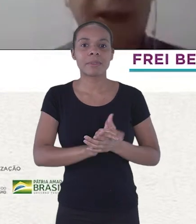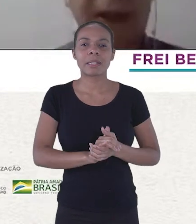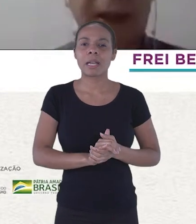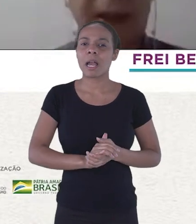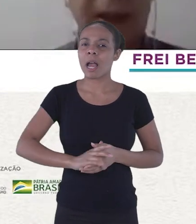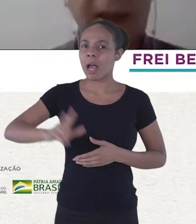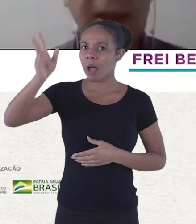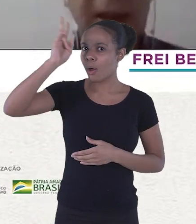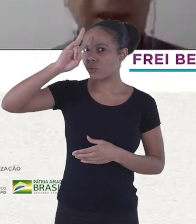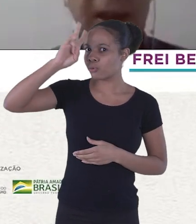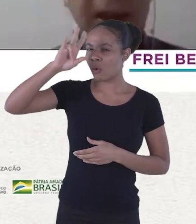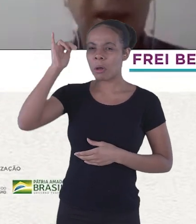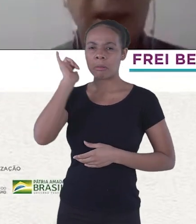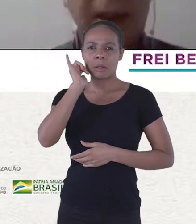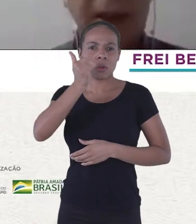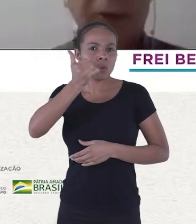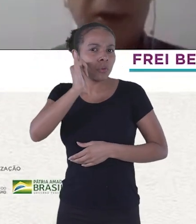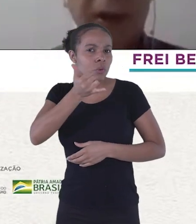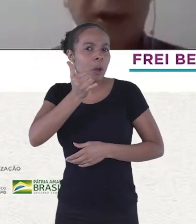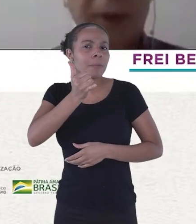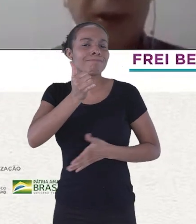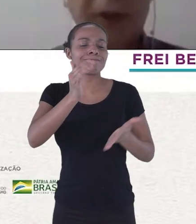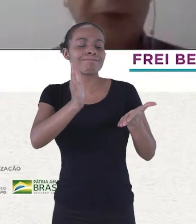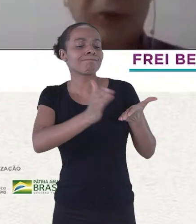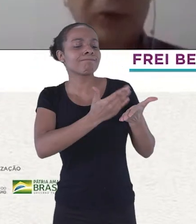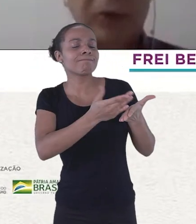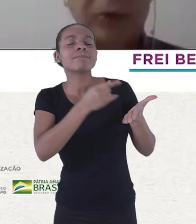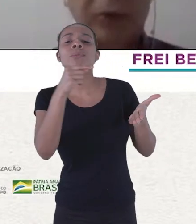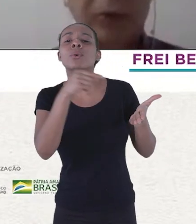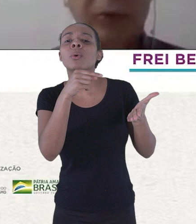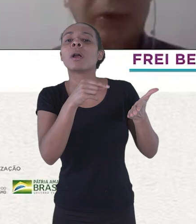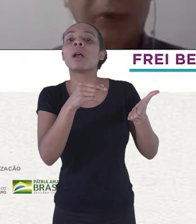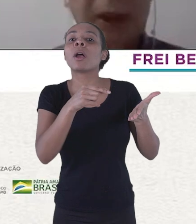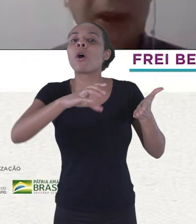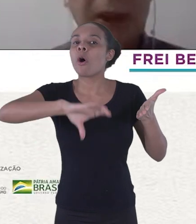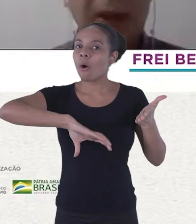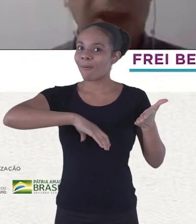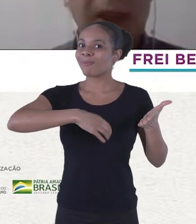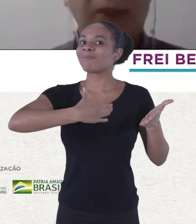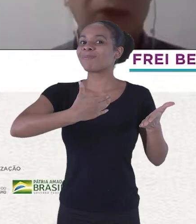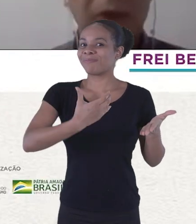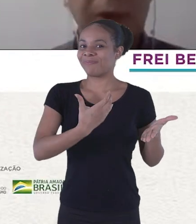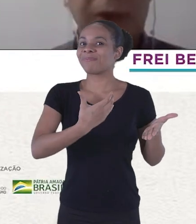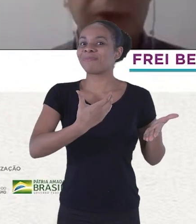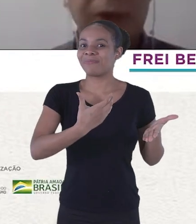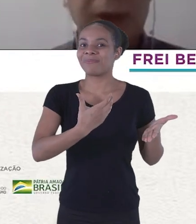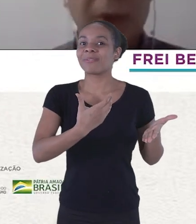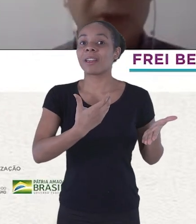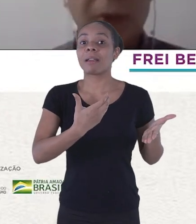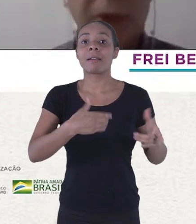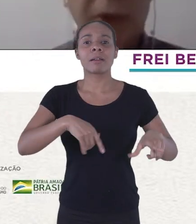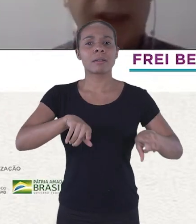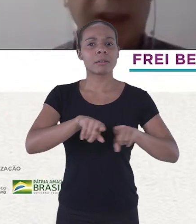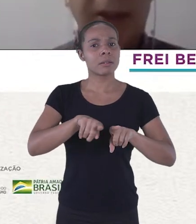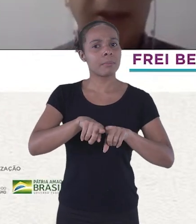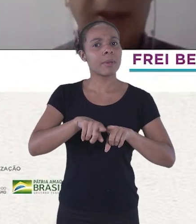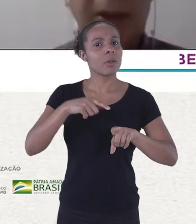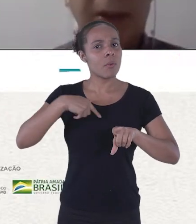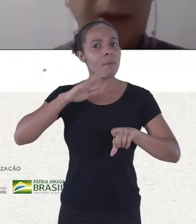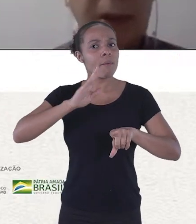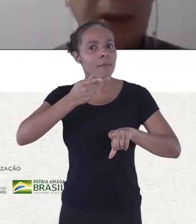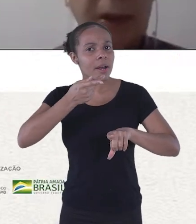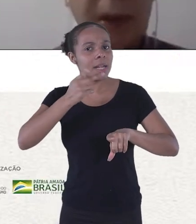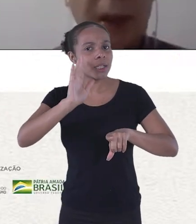de uma corajosa. E que eu diria mesmo aquilo que o Luiz disse há pouco, de uma